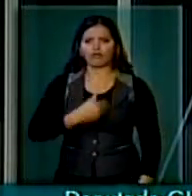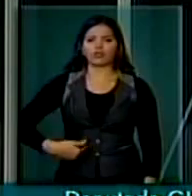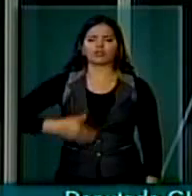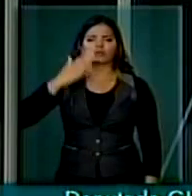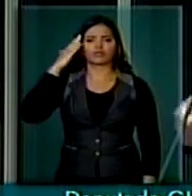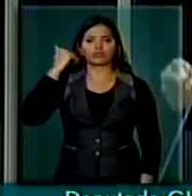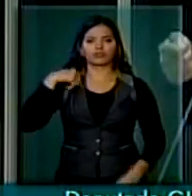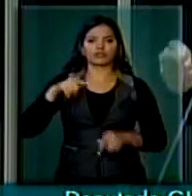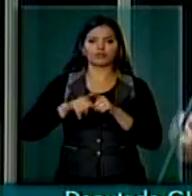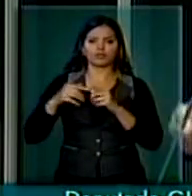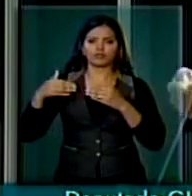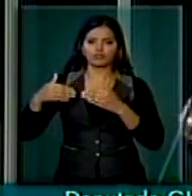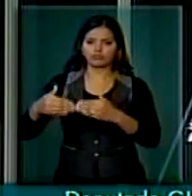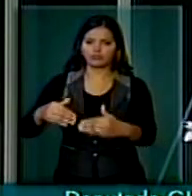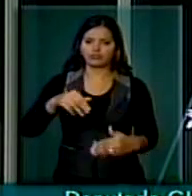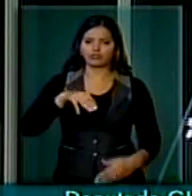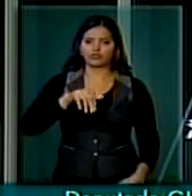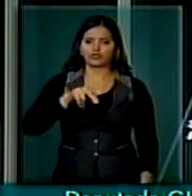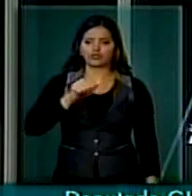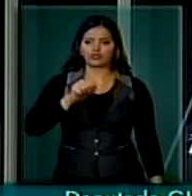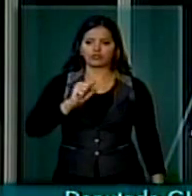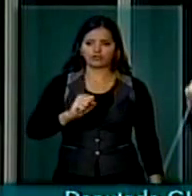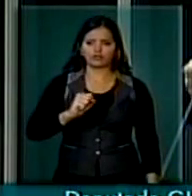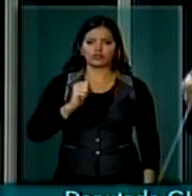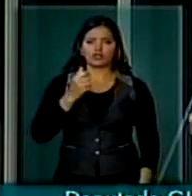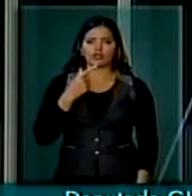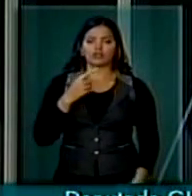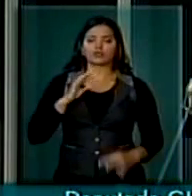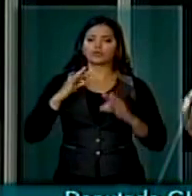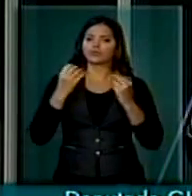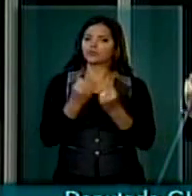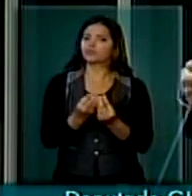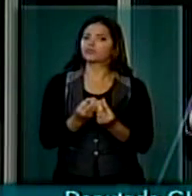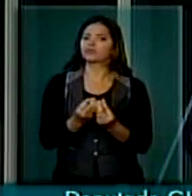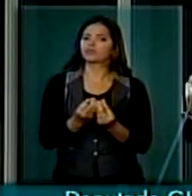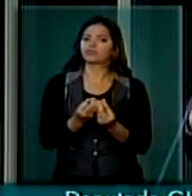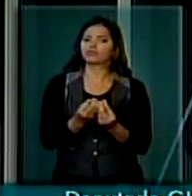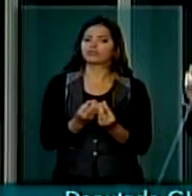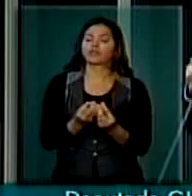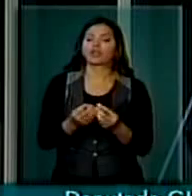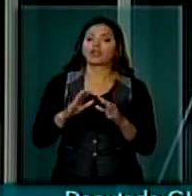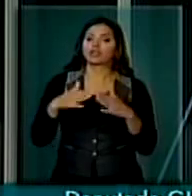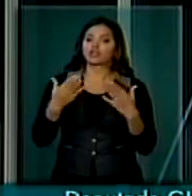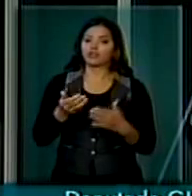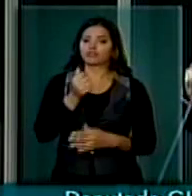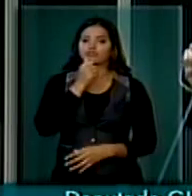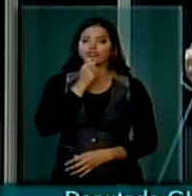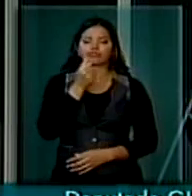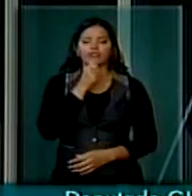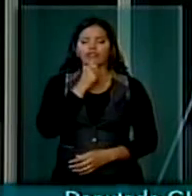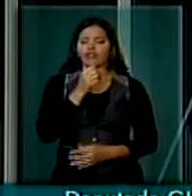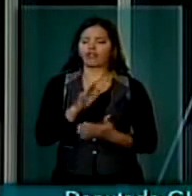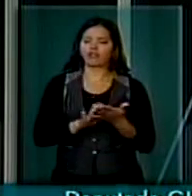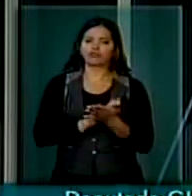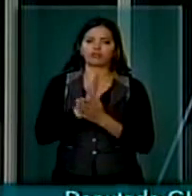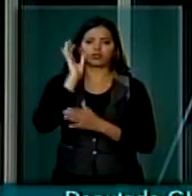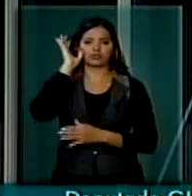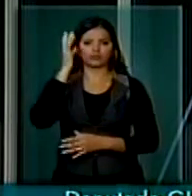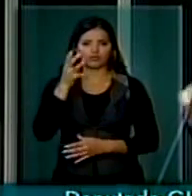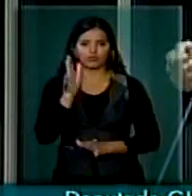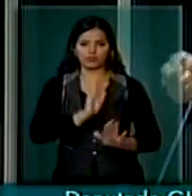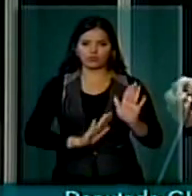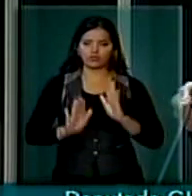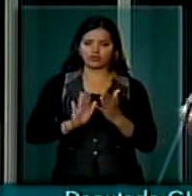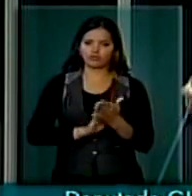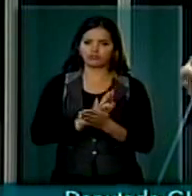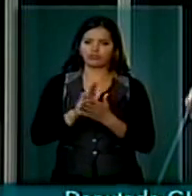das Minas e Energia, já eram de conhecimento da ANEEL. Entretanto, medidas não foram tomadas, apesar dos alertas